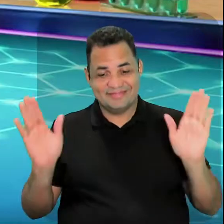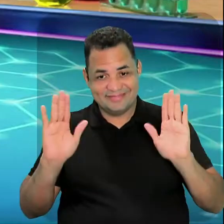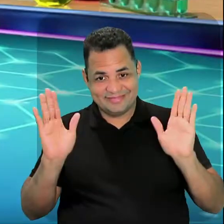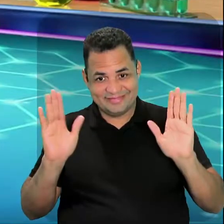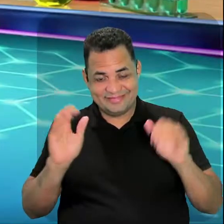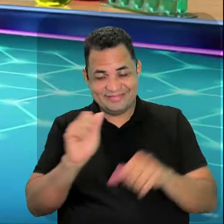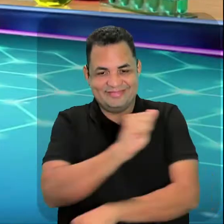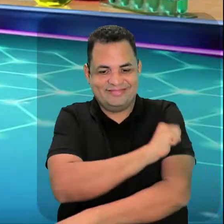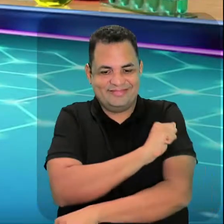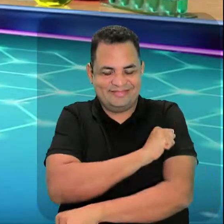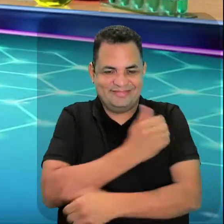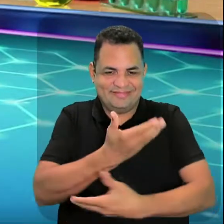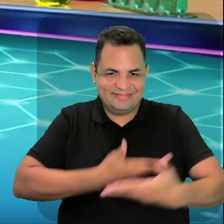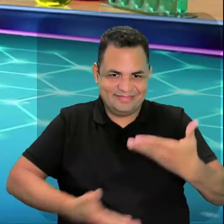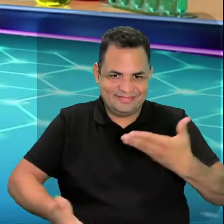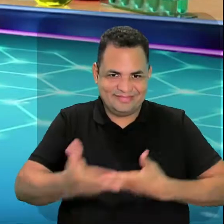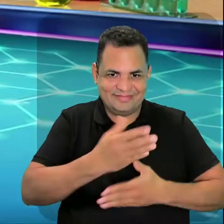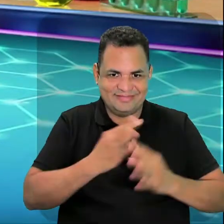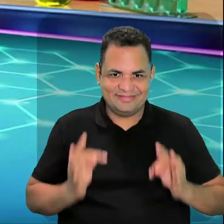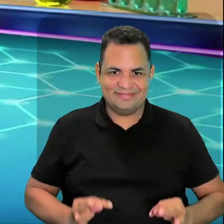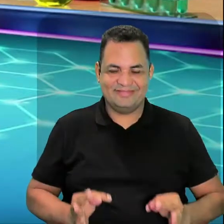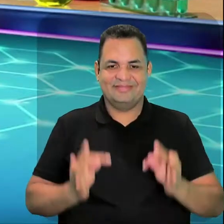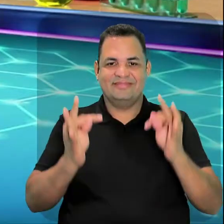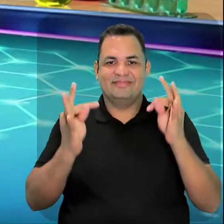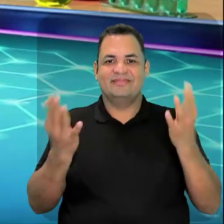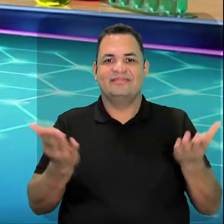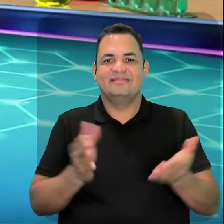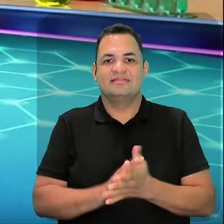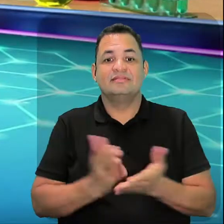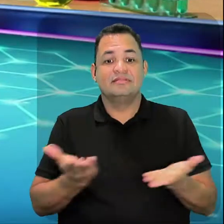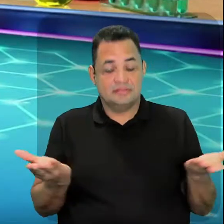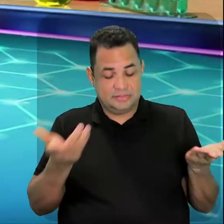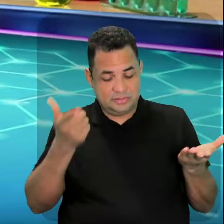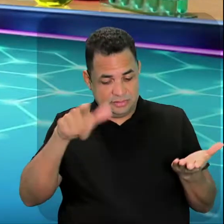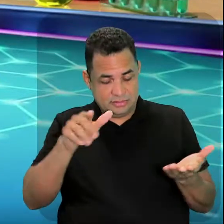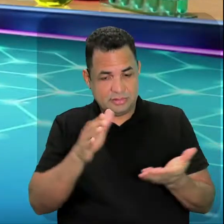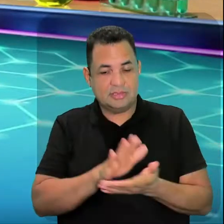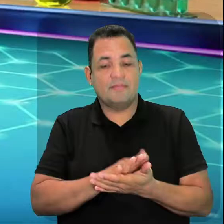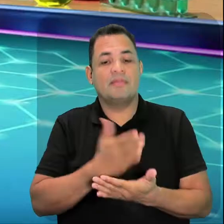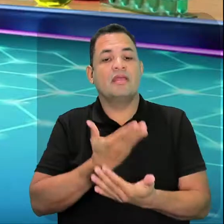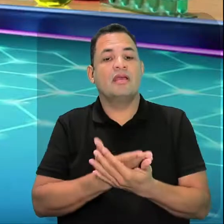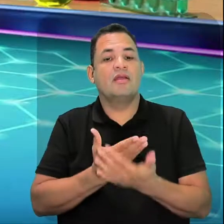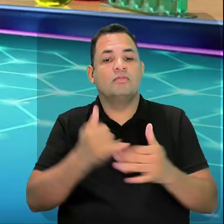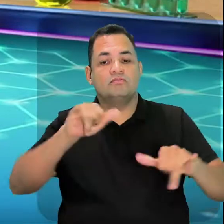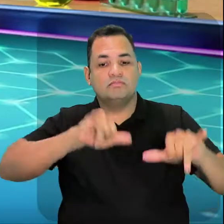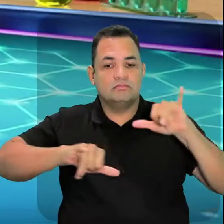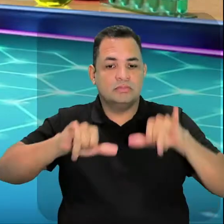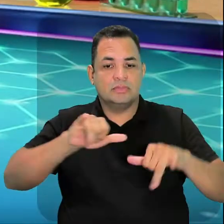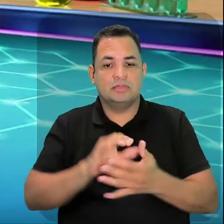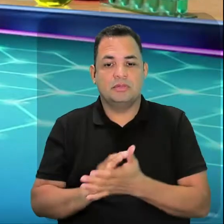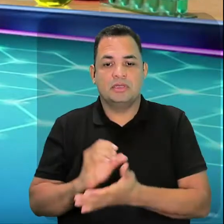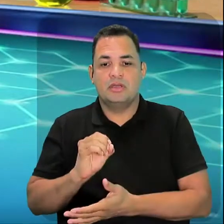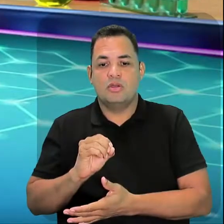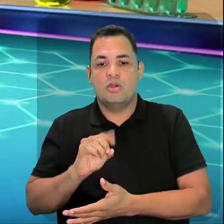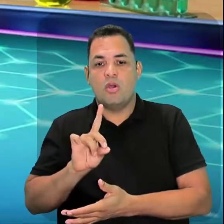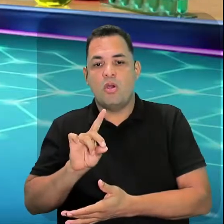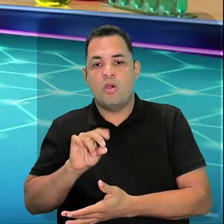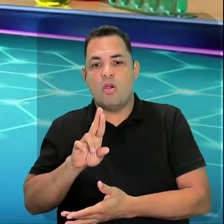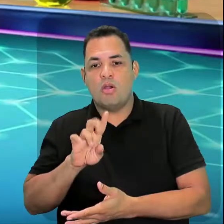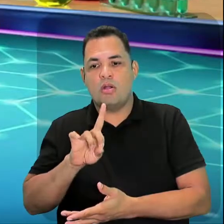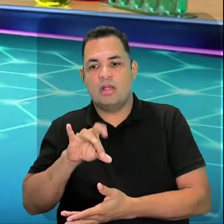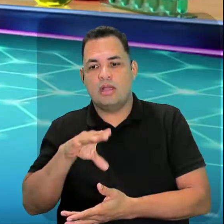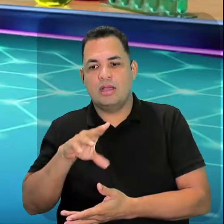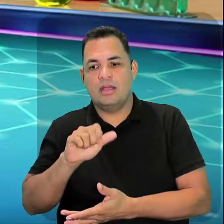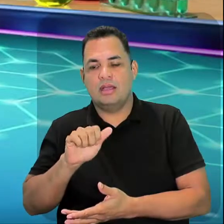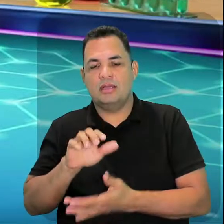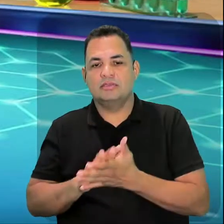Olá, aluno da Mediação Tecnológica. Estamos aqui para mais uma aula de Química Orgânica. A gente está falando